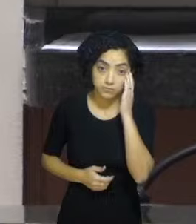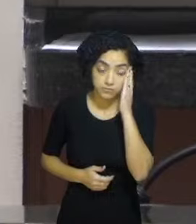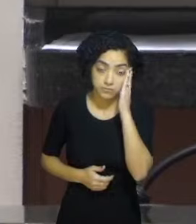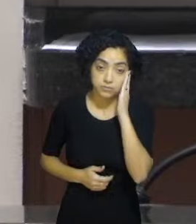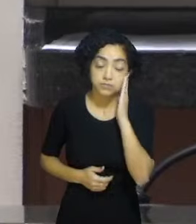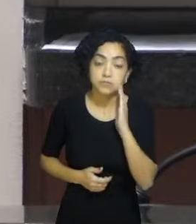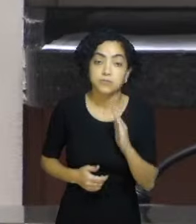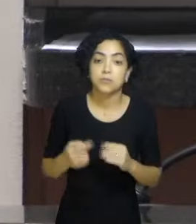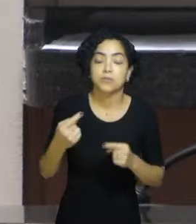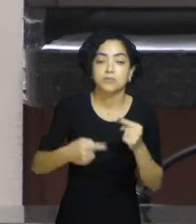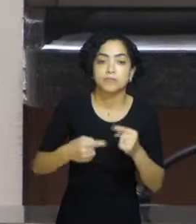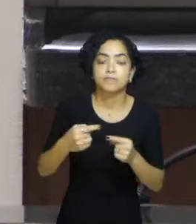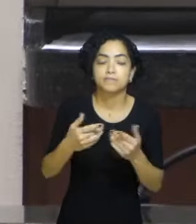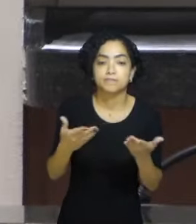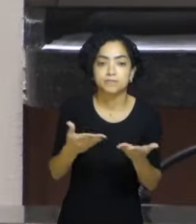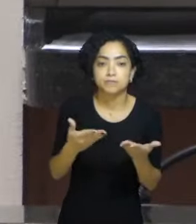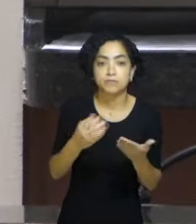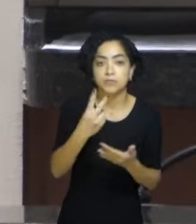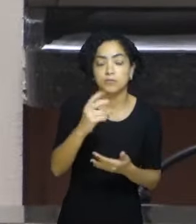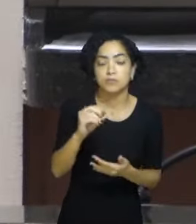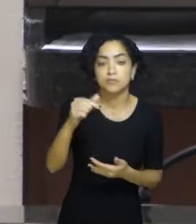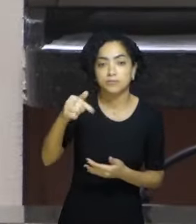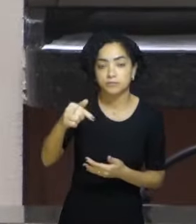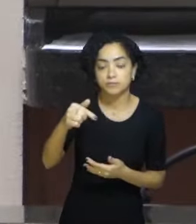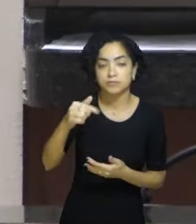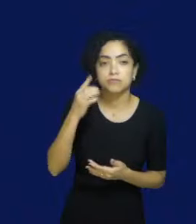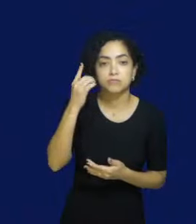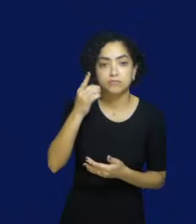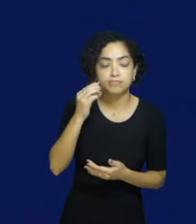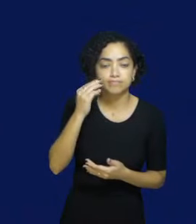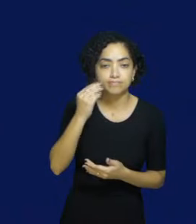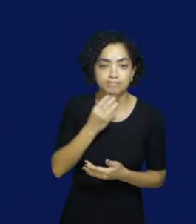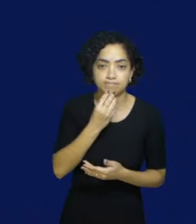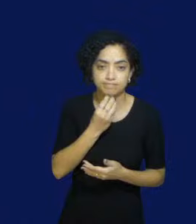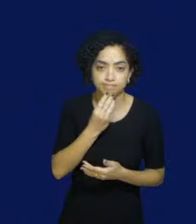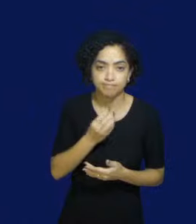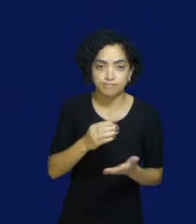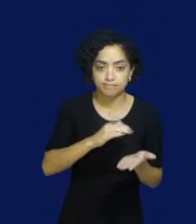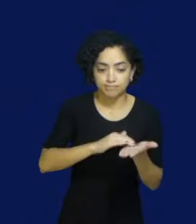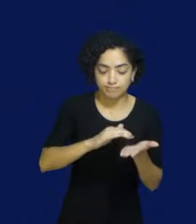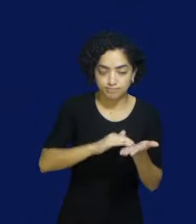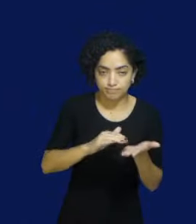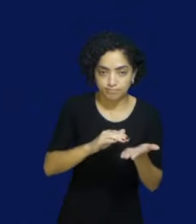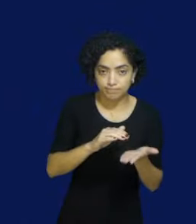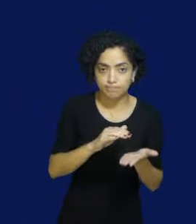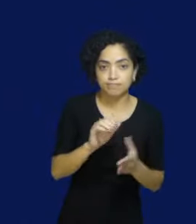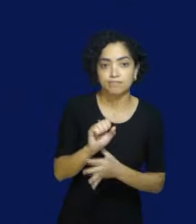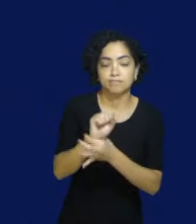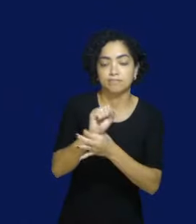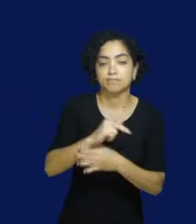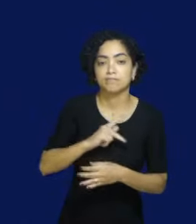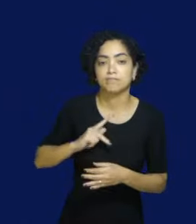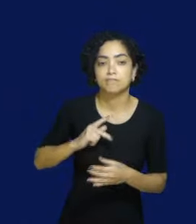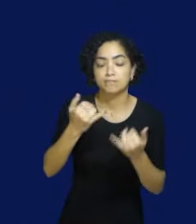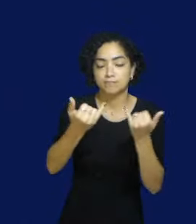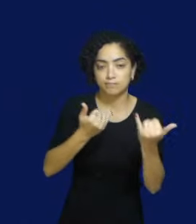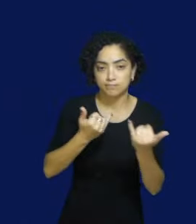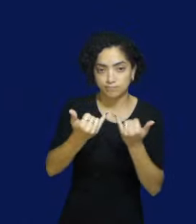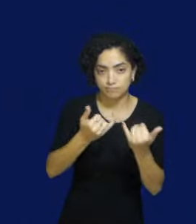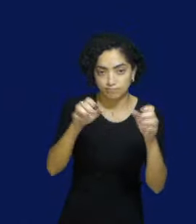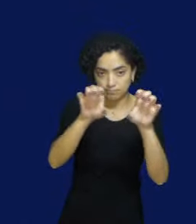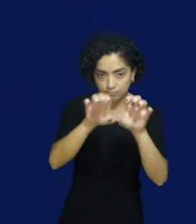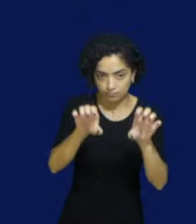Pedido de informação 207, autor deputado Marquito, solicitando ao secretário de Estado da Segurança Pública informações acerca da estrutura